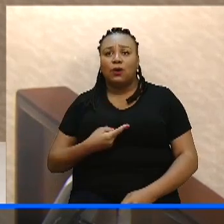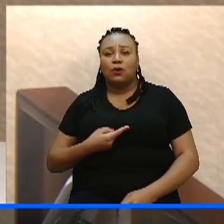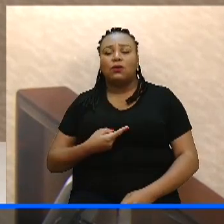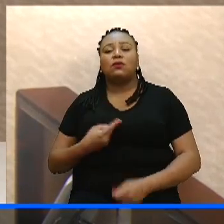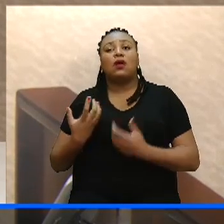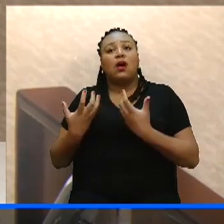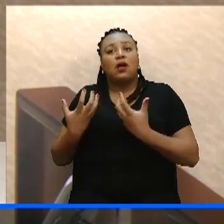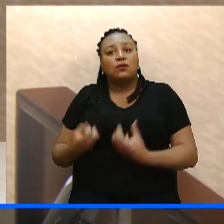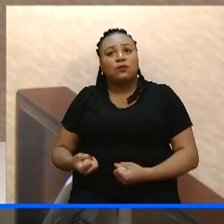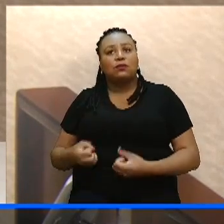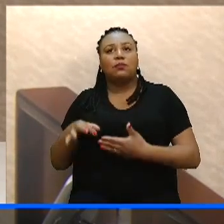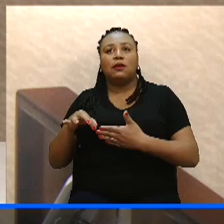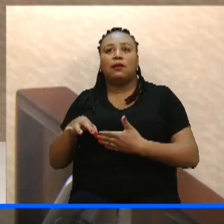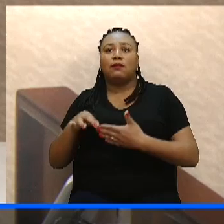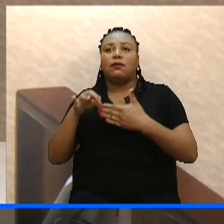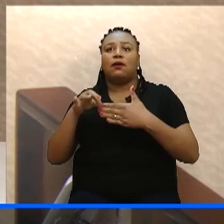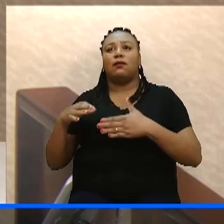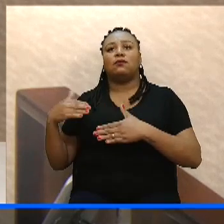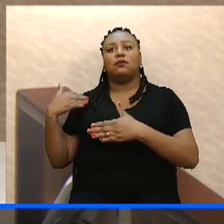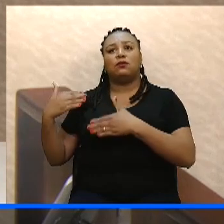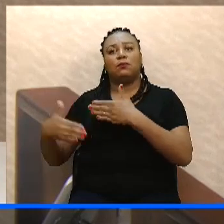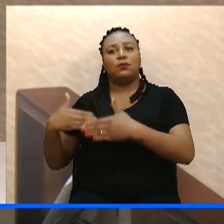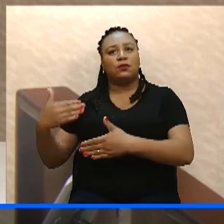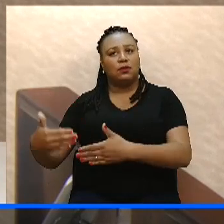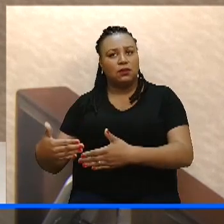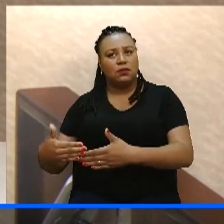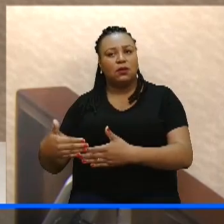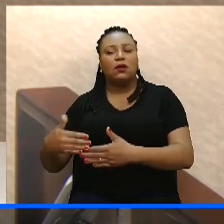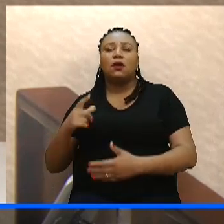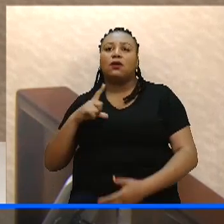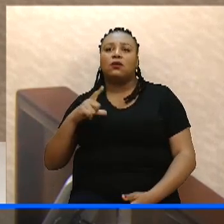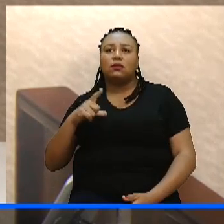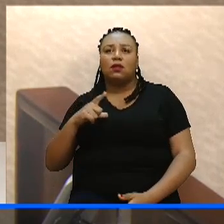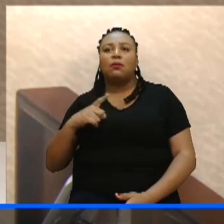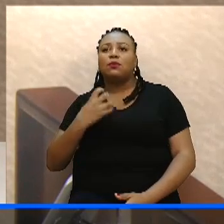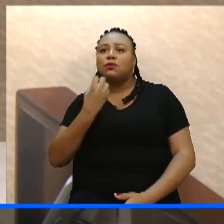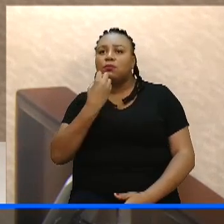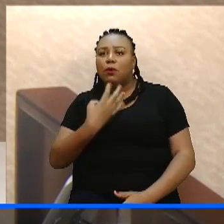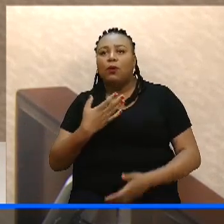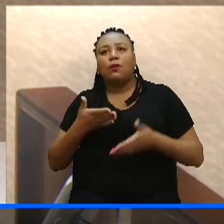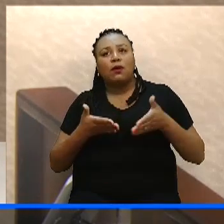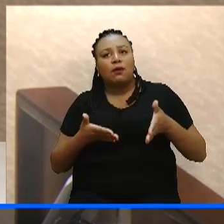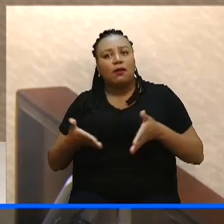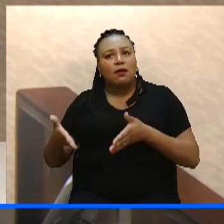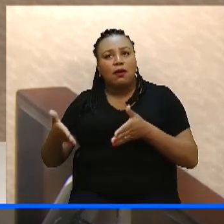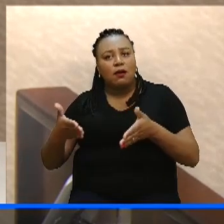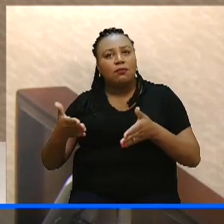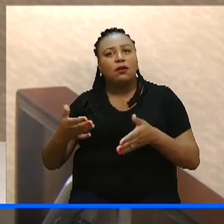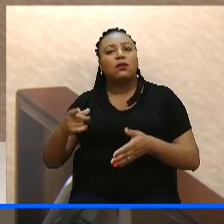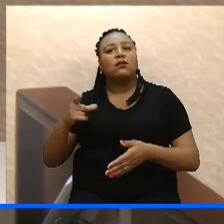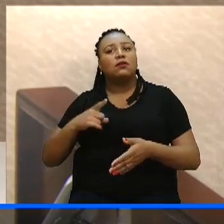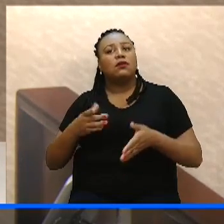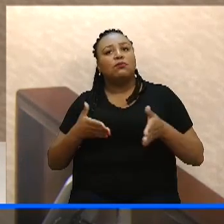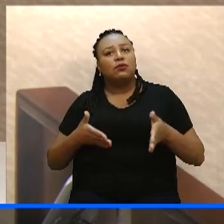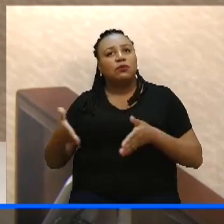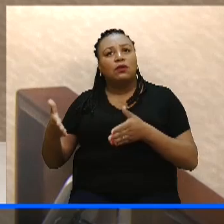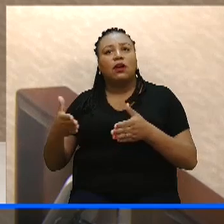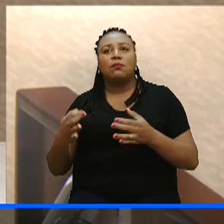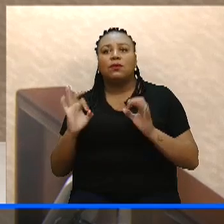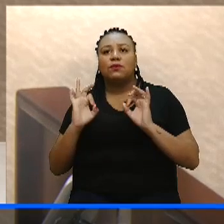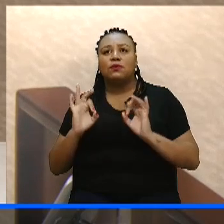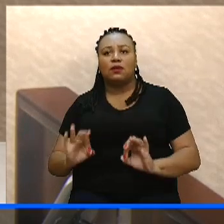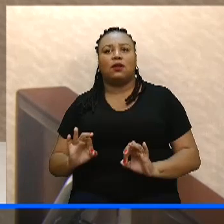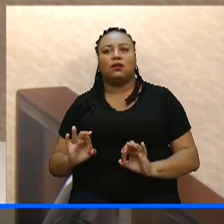assumir a liderança deste processo estamos no bom caminho estamos no rumo certo